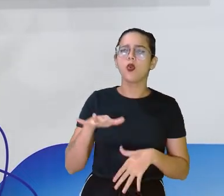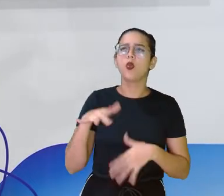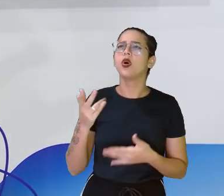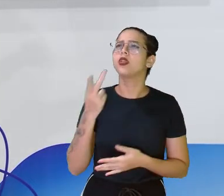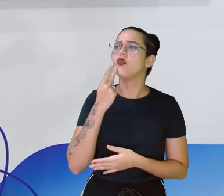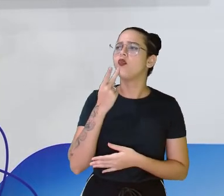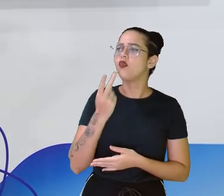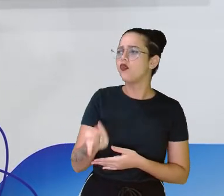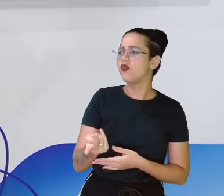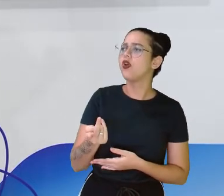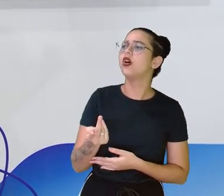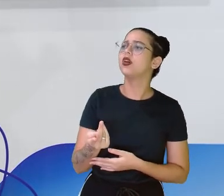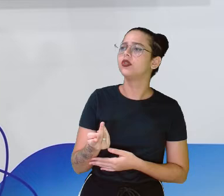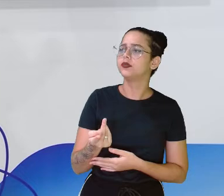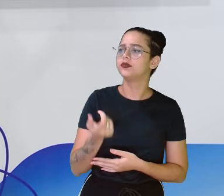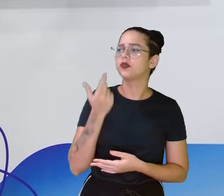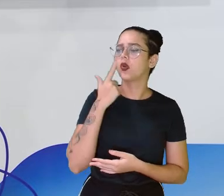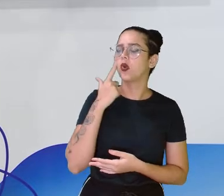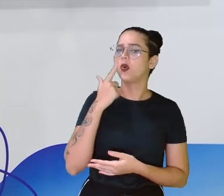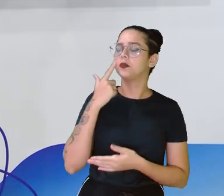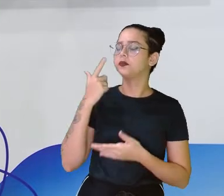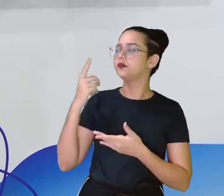falo aqui,